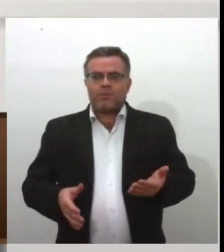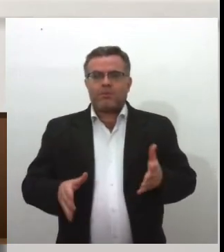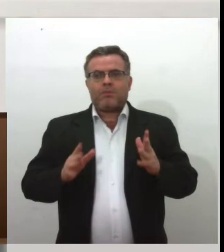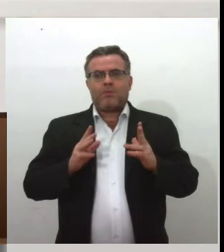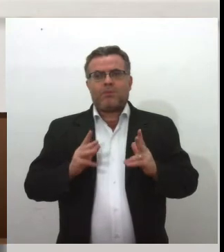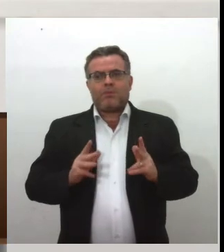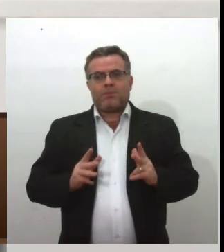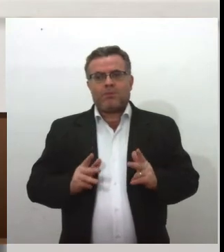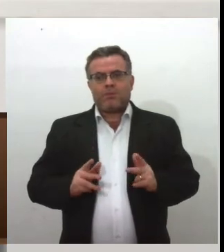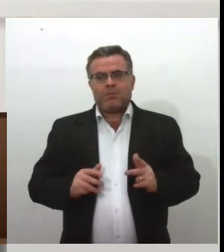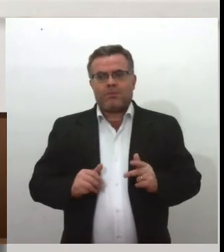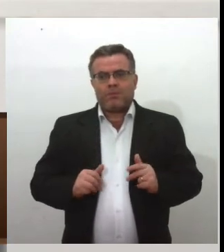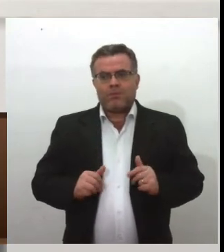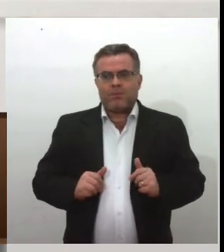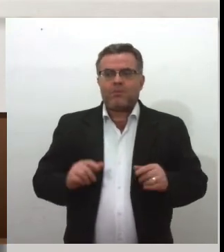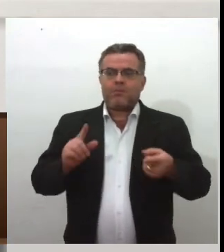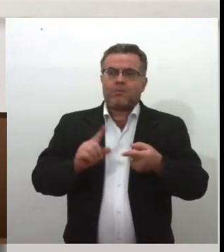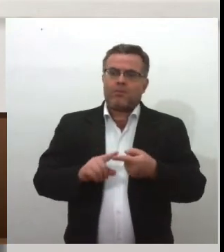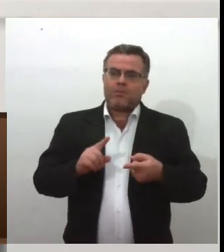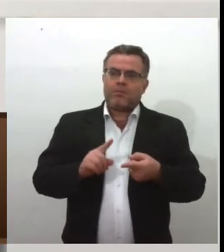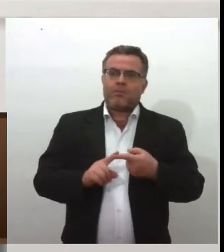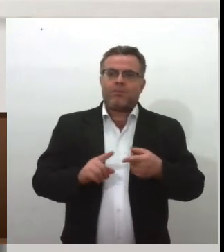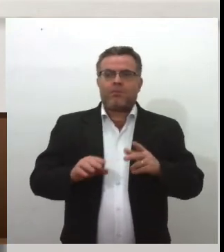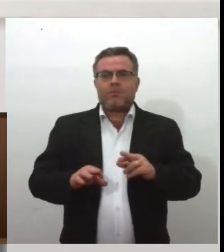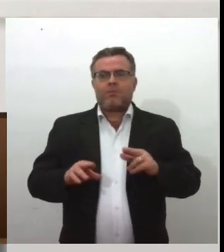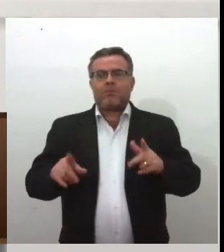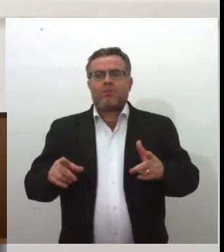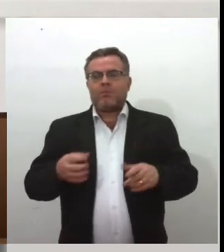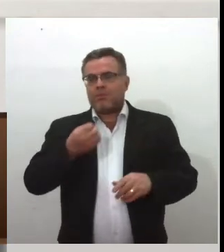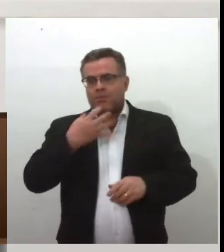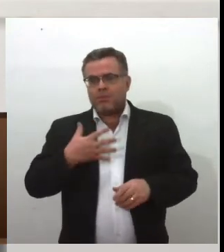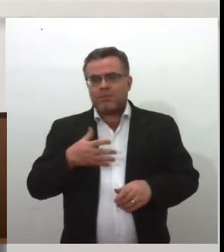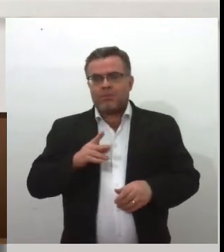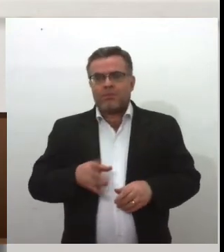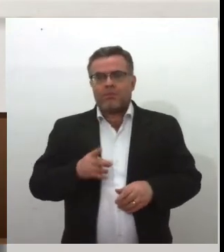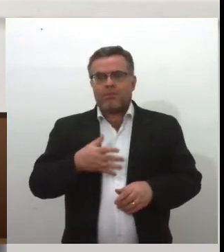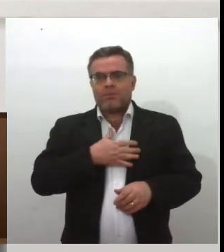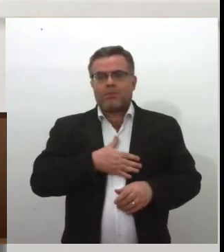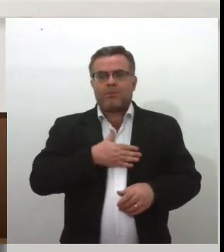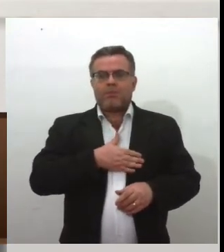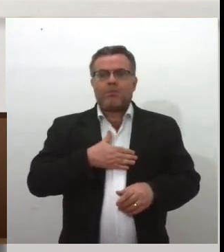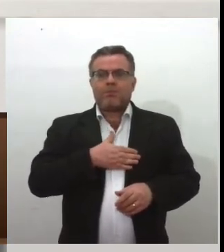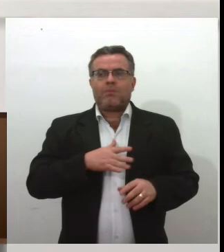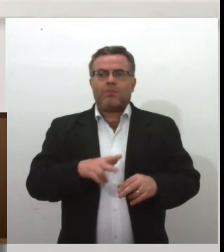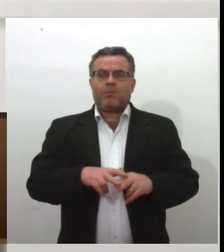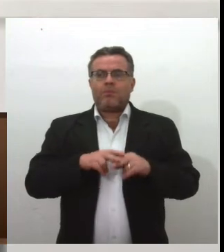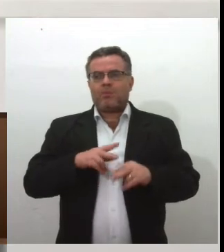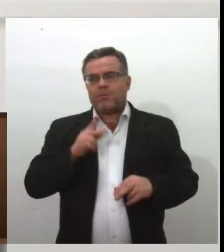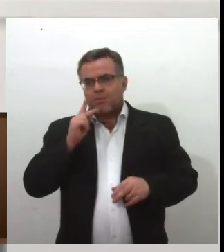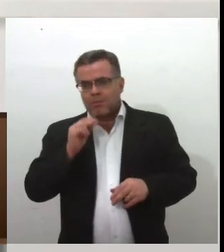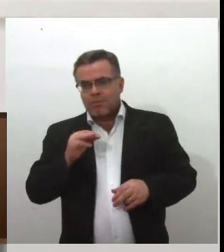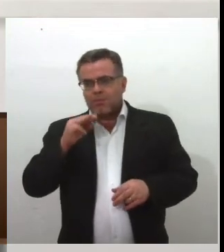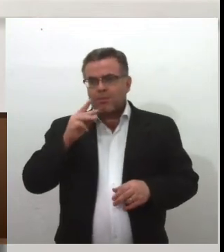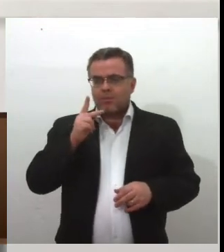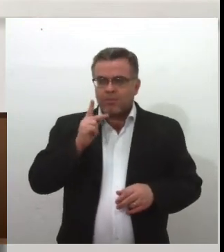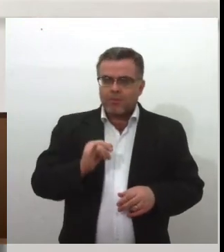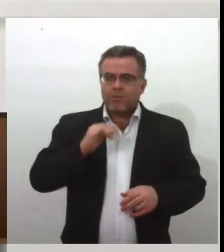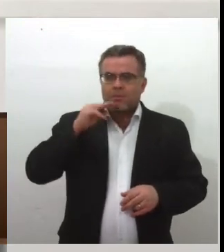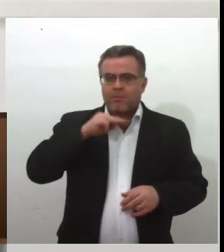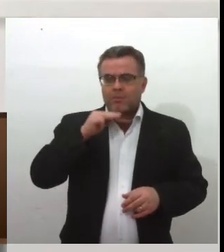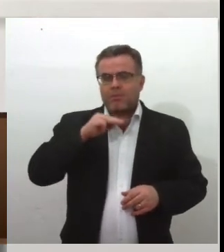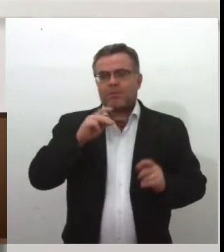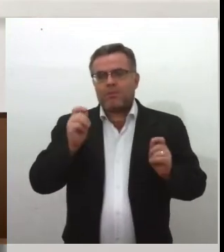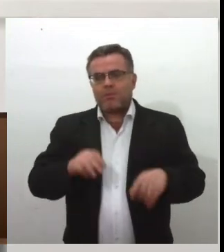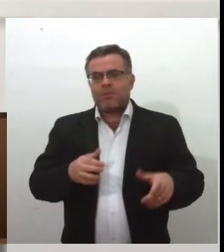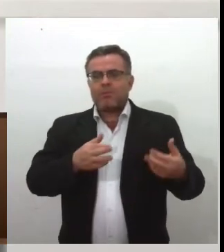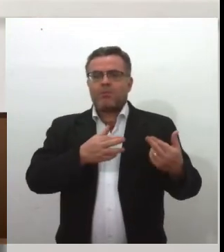higiene também vai ser experienciada como algo bom, prazeroso. Então, as mães, os pais, os cuidadores, né, os